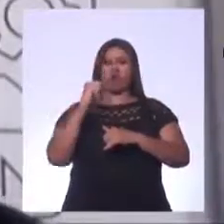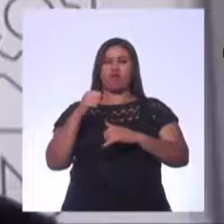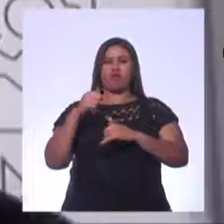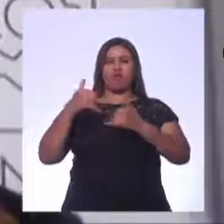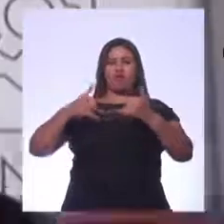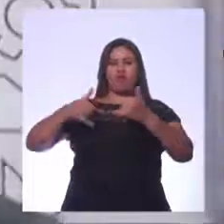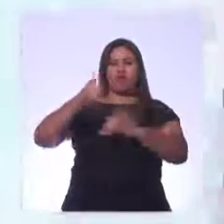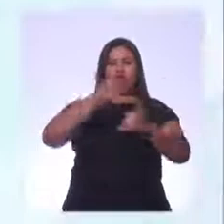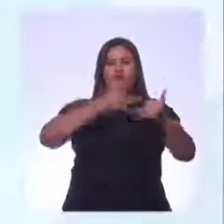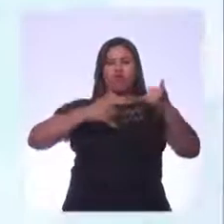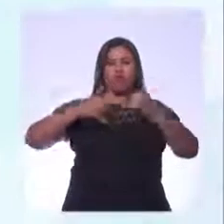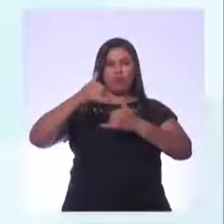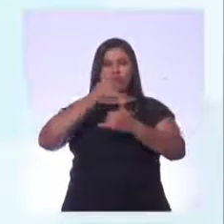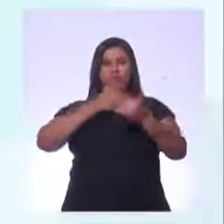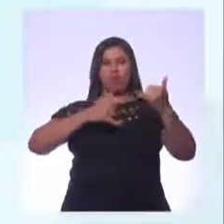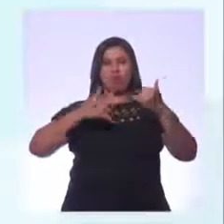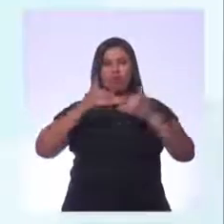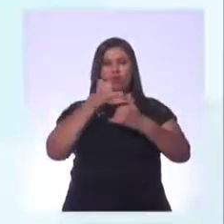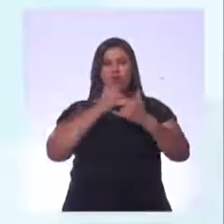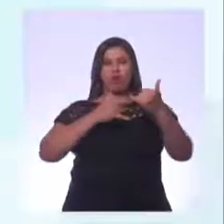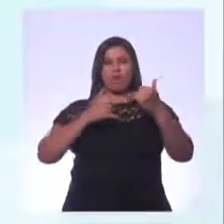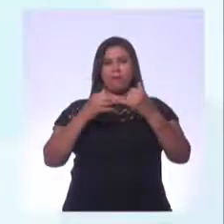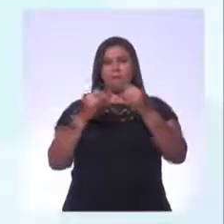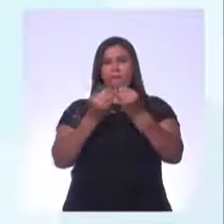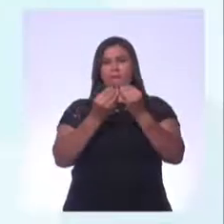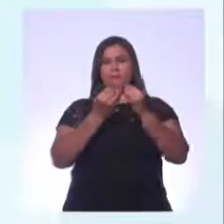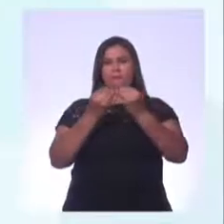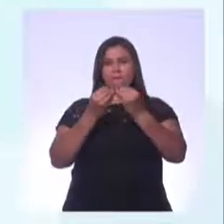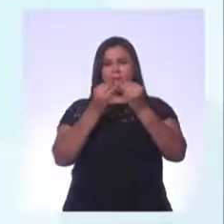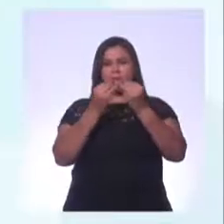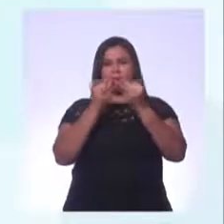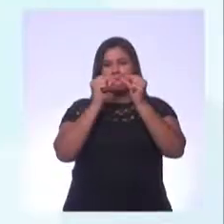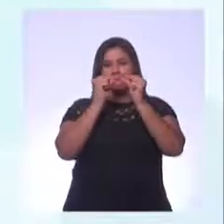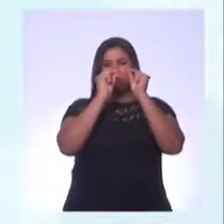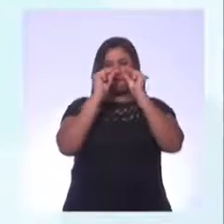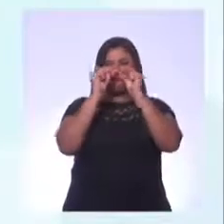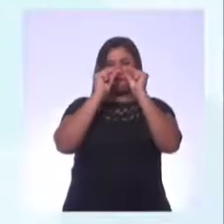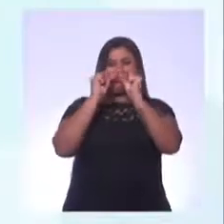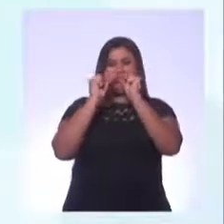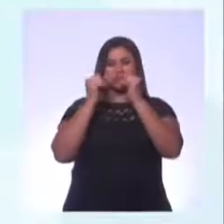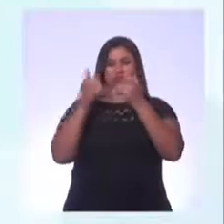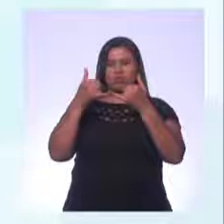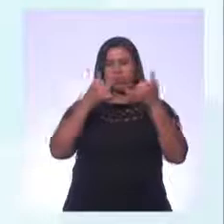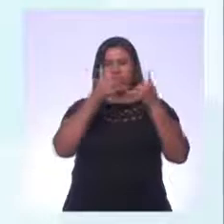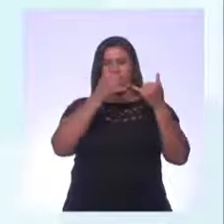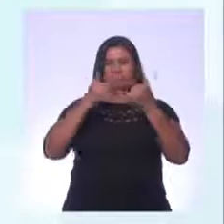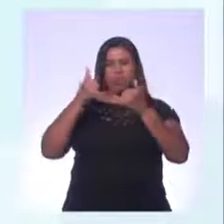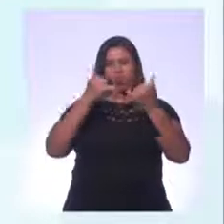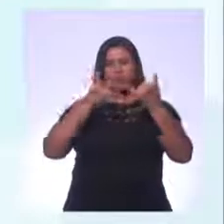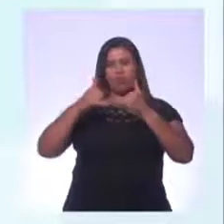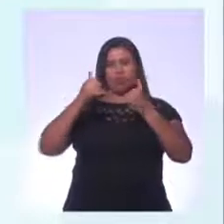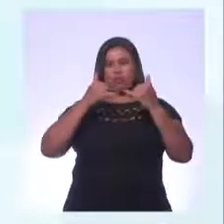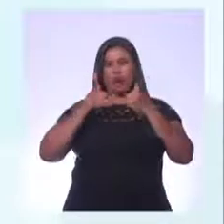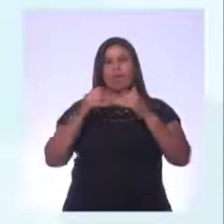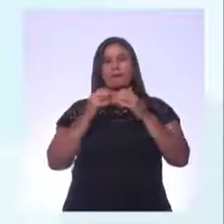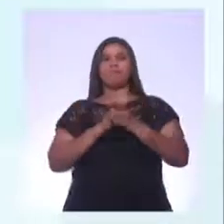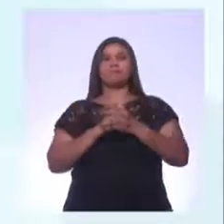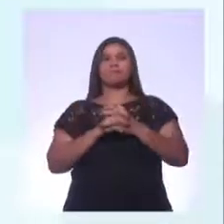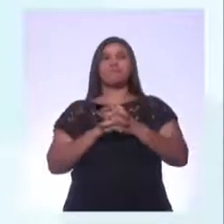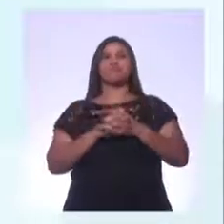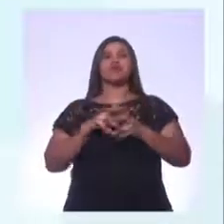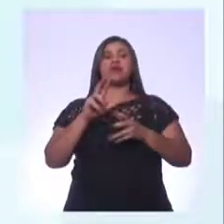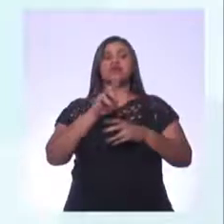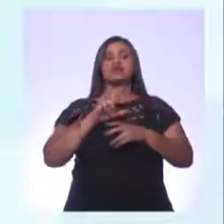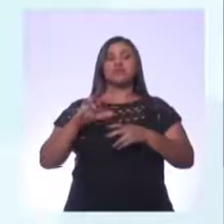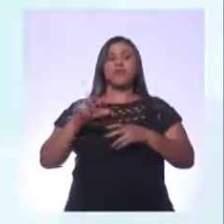de partículas. Você tem algo transitando ali, um fluxo de pequenas partículas que nós chamamos